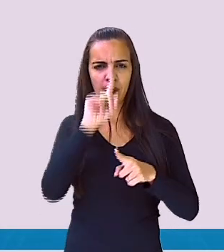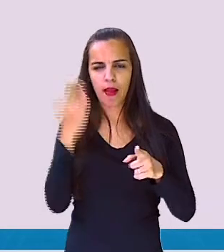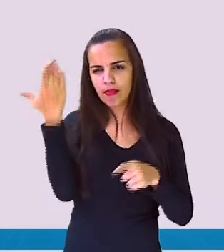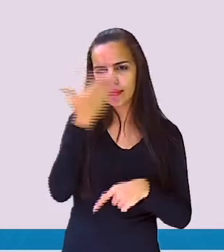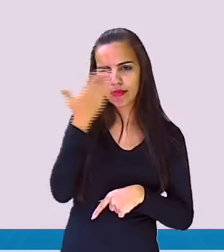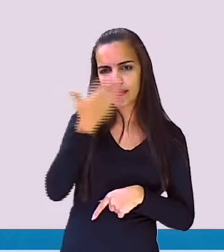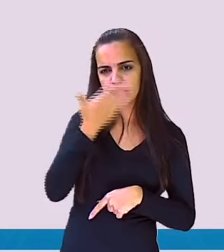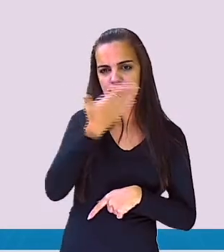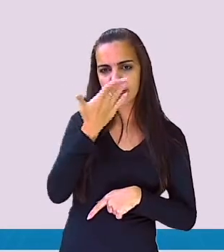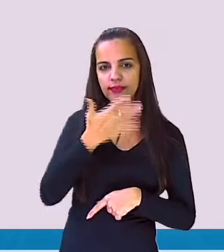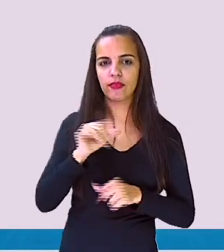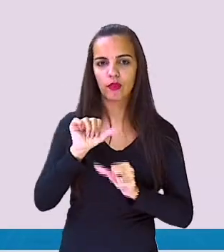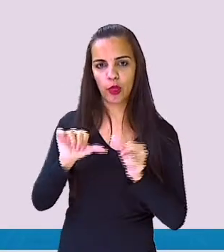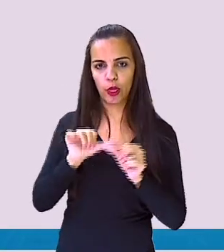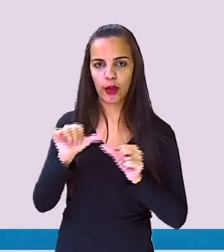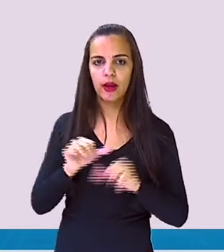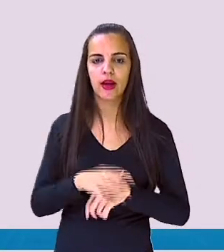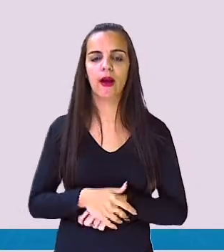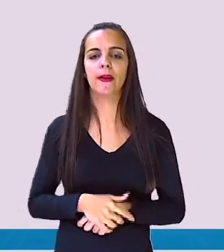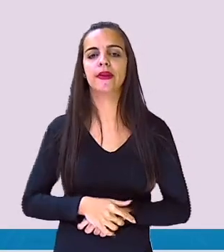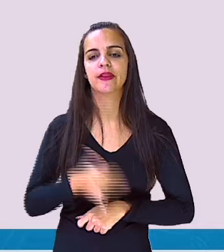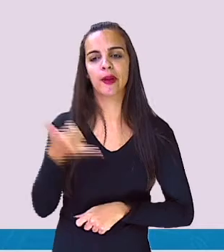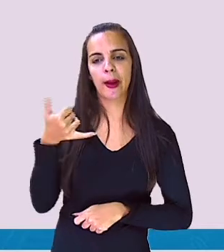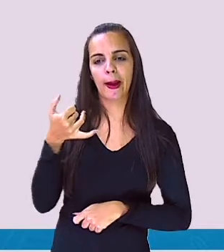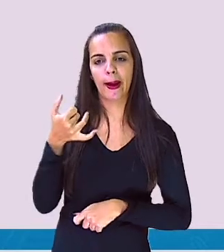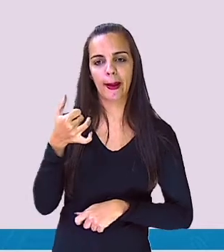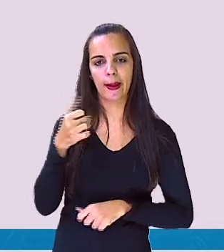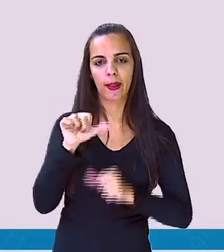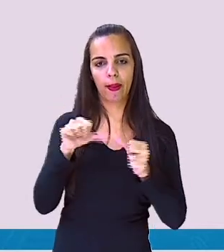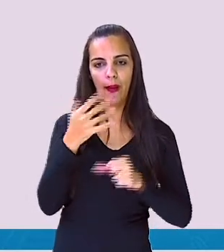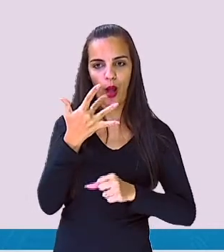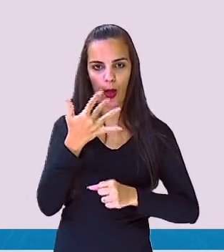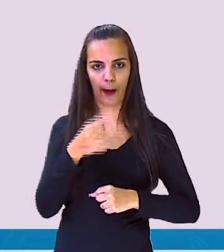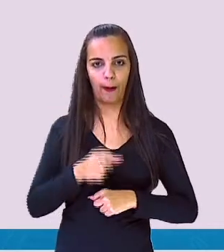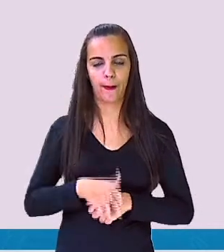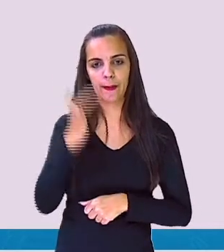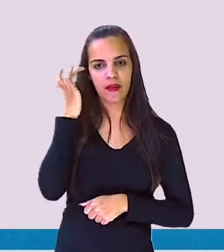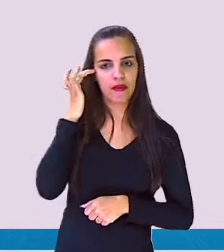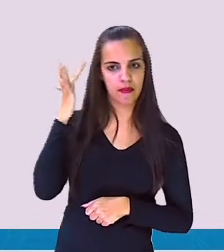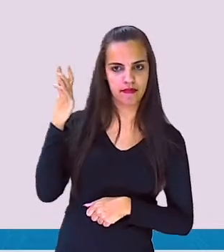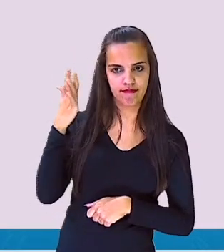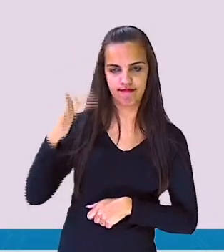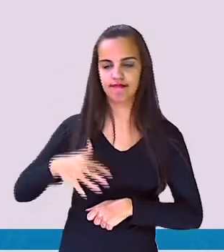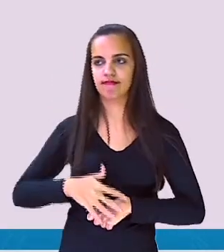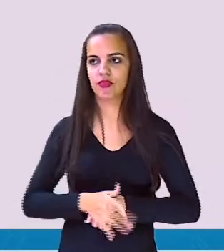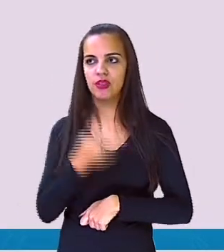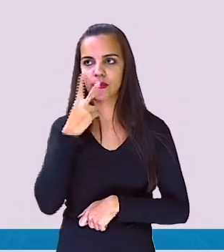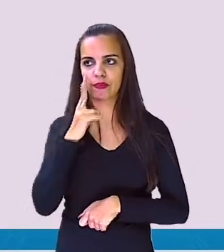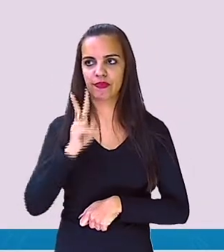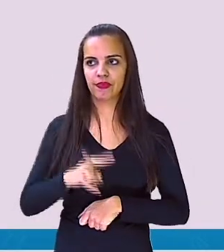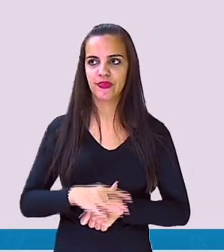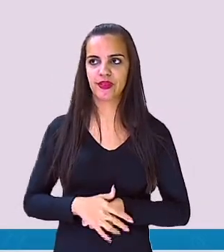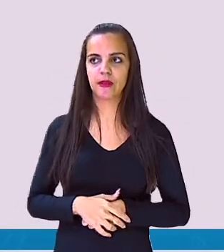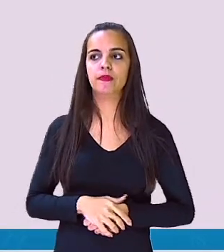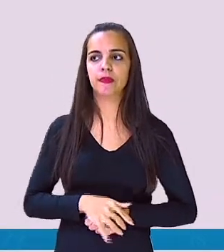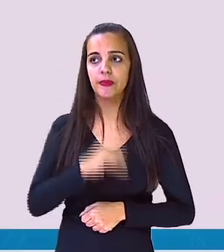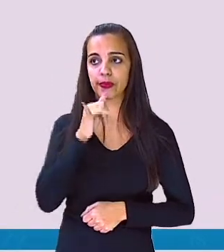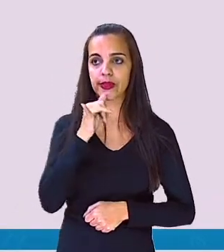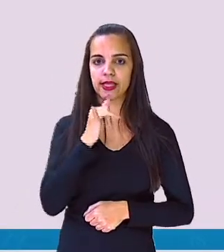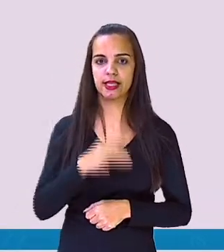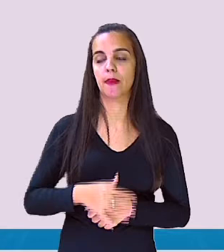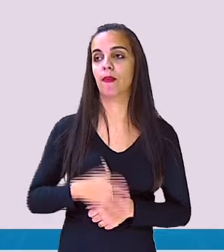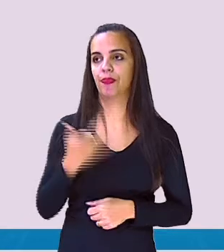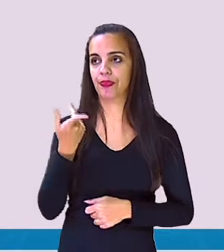Vamos lá agora. Caneta. Troquei, coloquei no vermelho. Então, aqui eu sei que tem